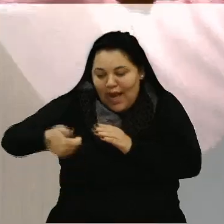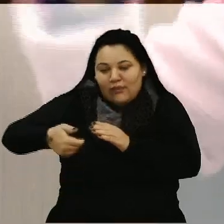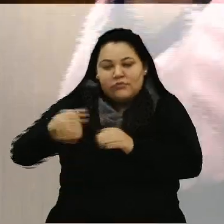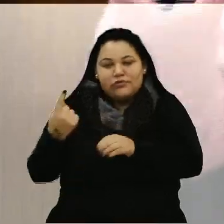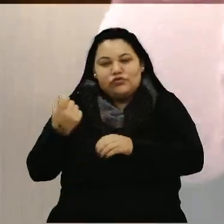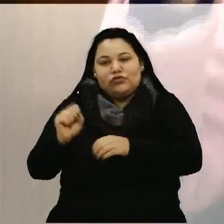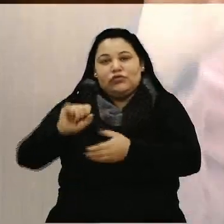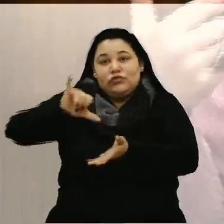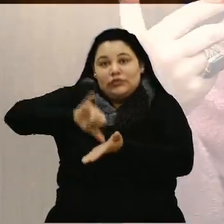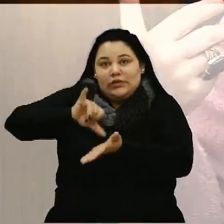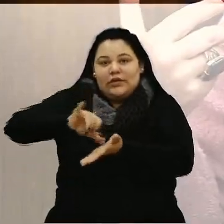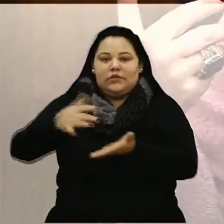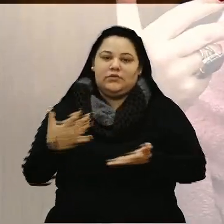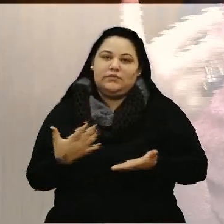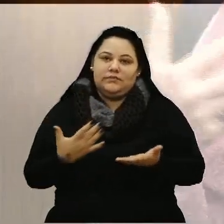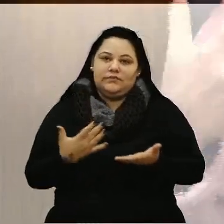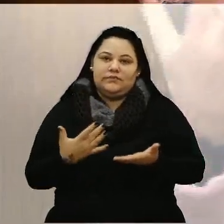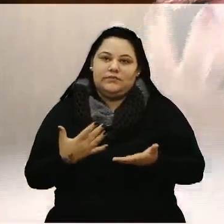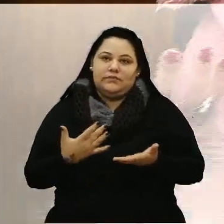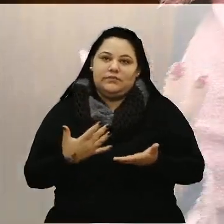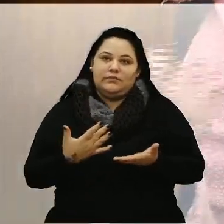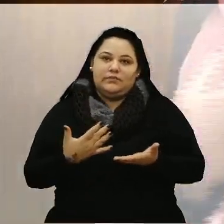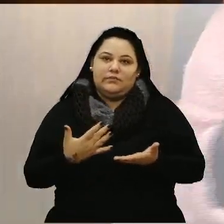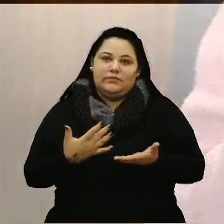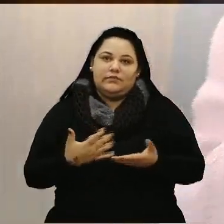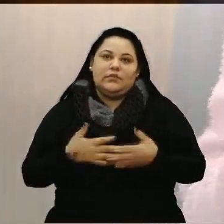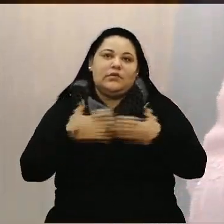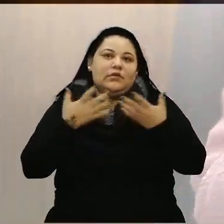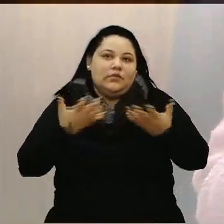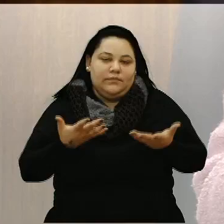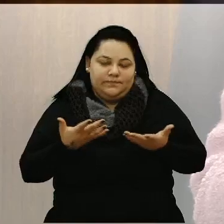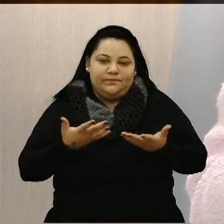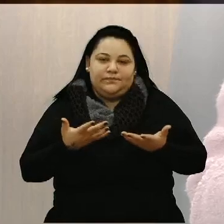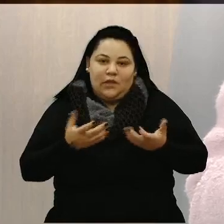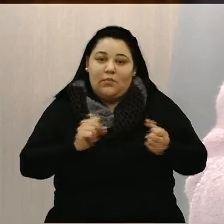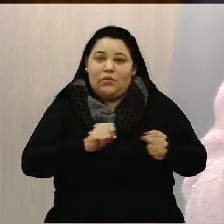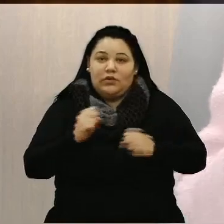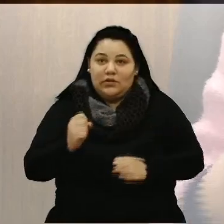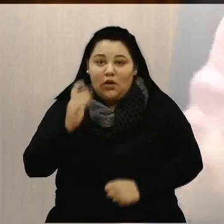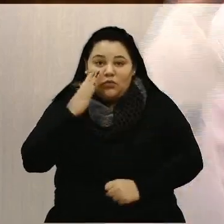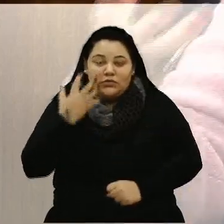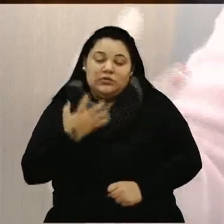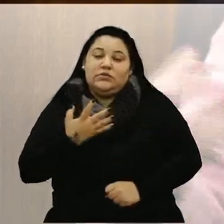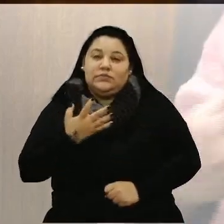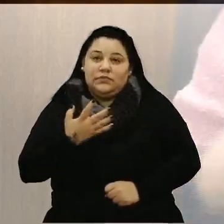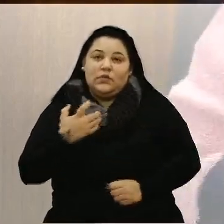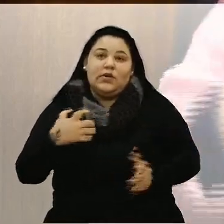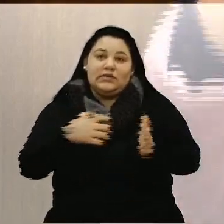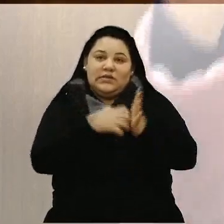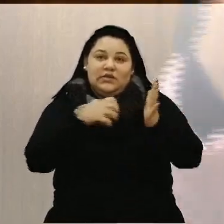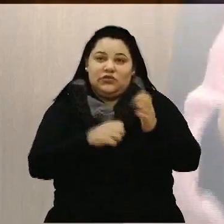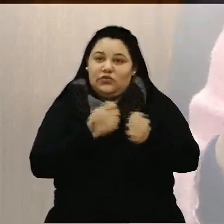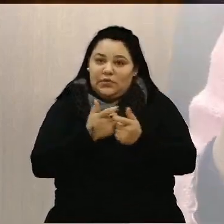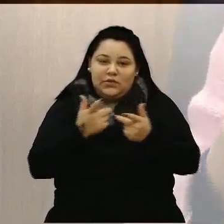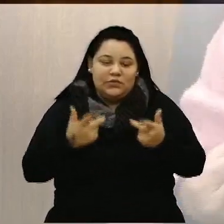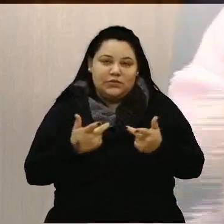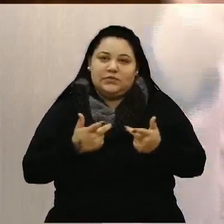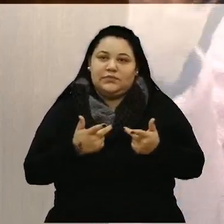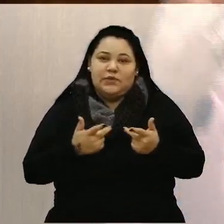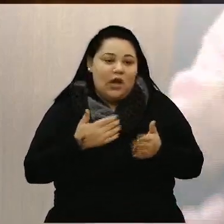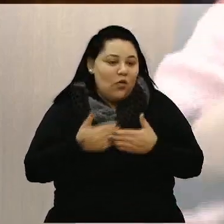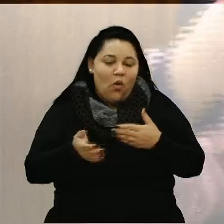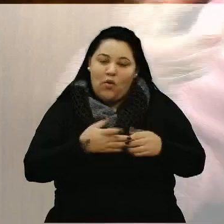no centro, uma quadra para lá debaixo da praça. Então, podendo ocasionar um acidente a qualquer